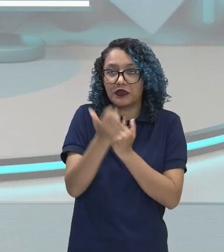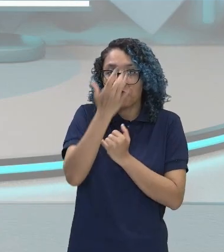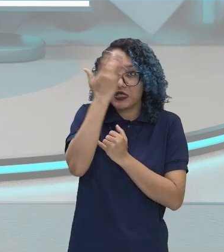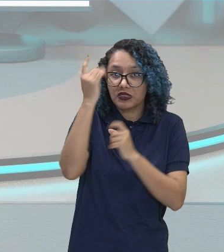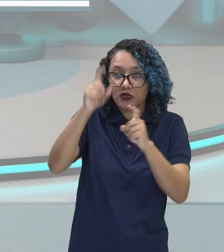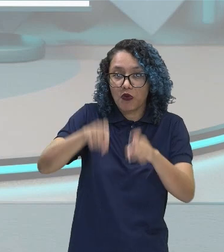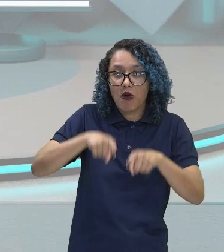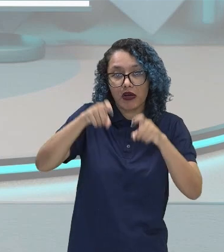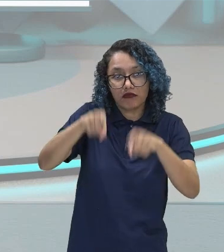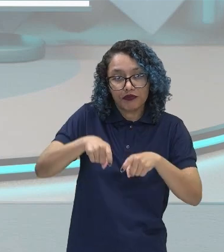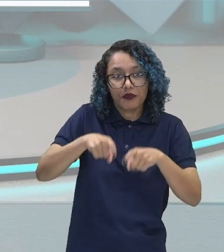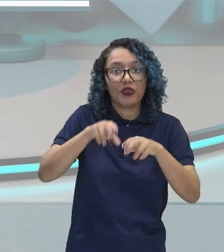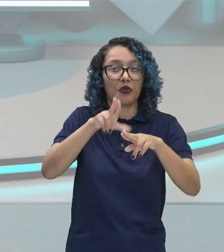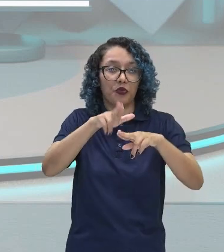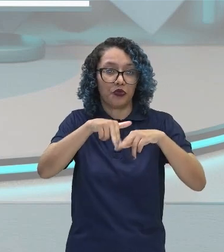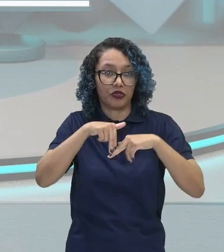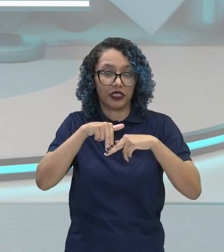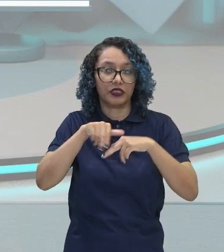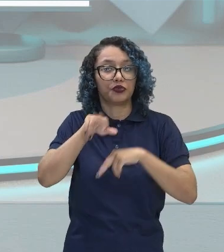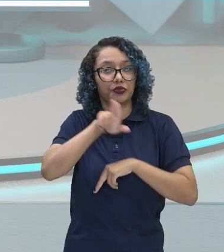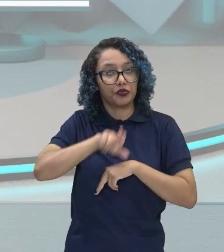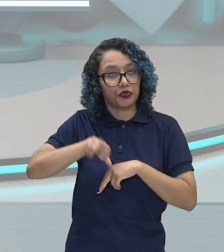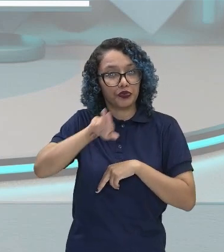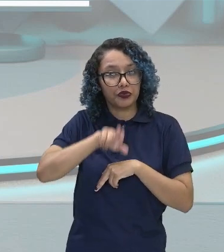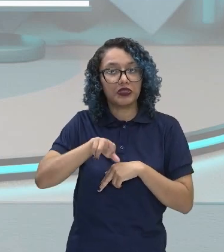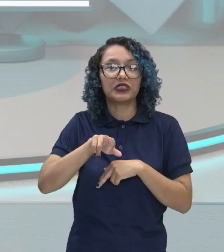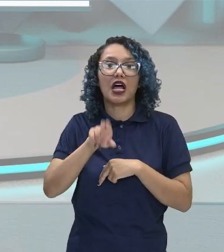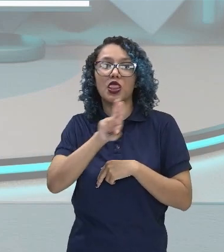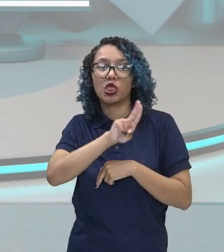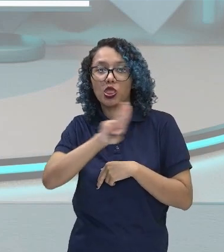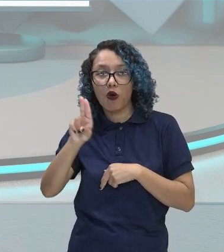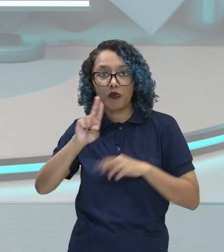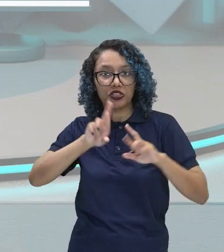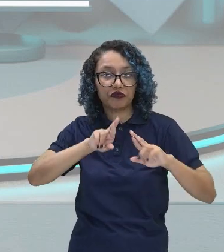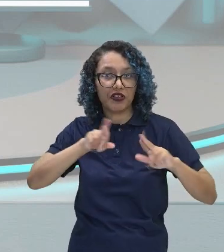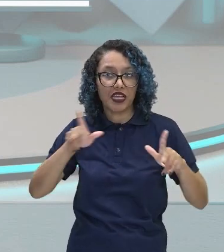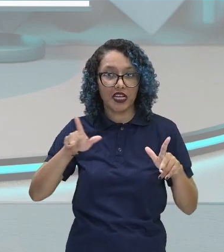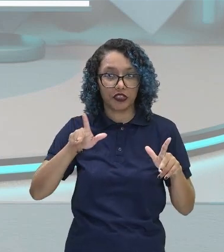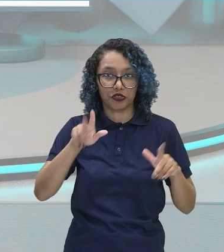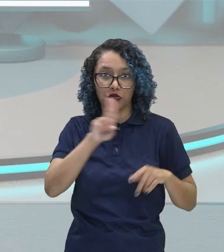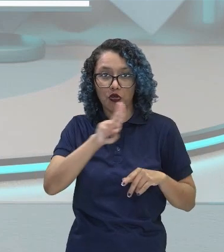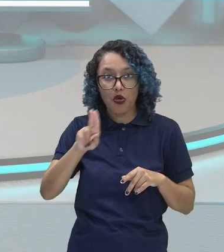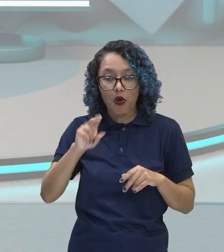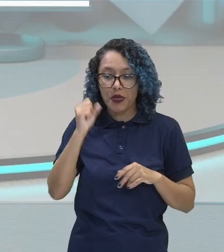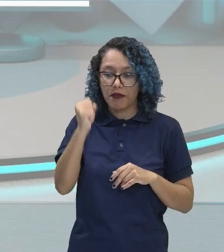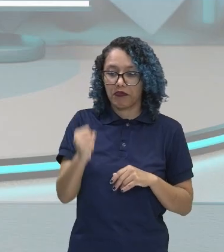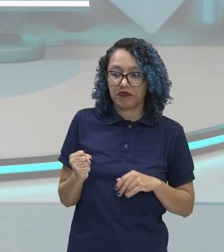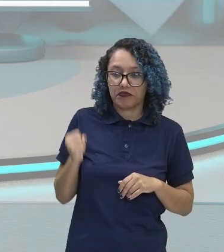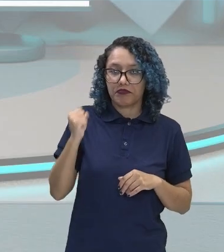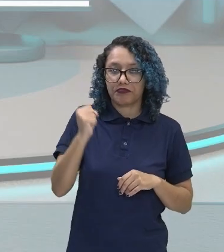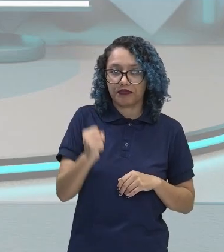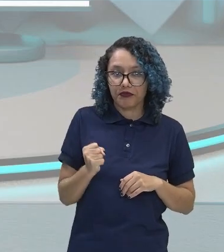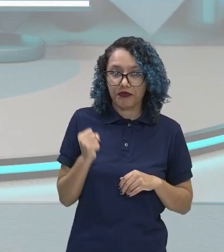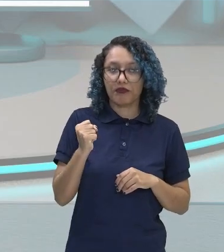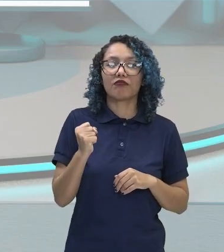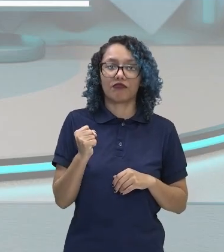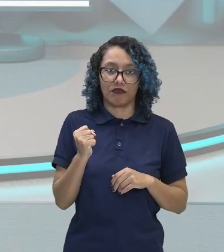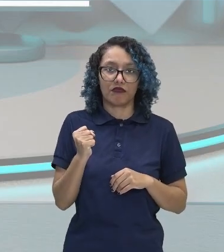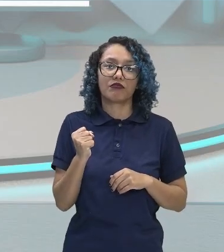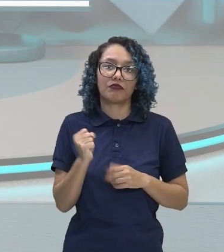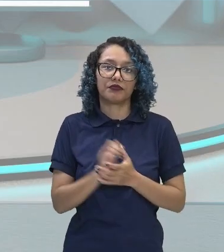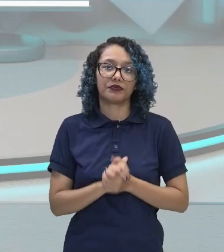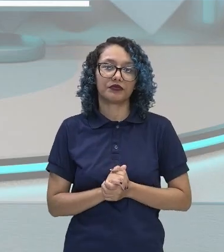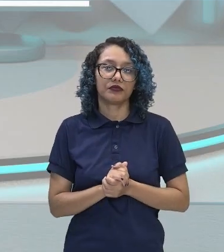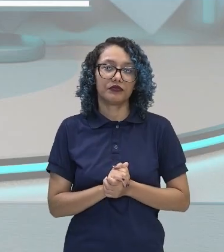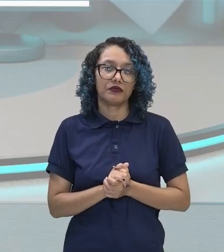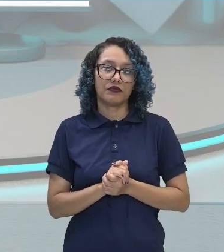eles usam esses pseudônimos pastoris para ter um nome e um